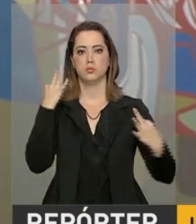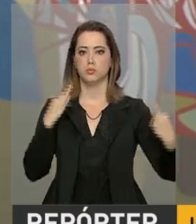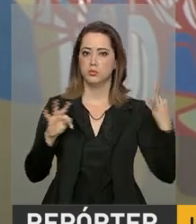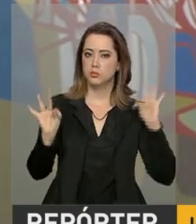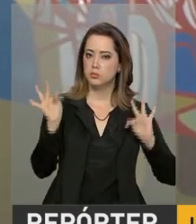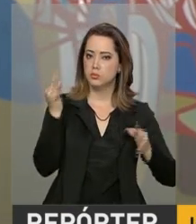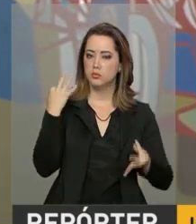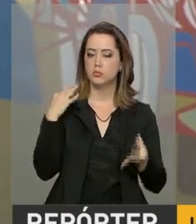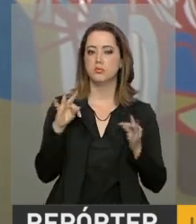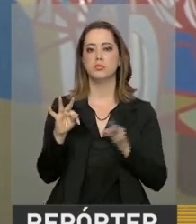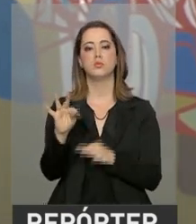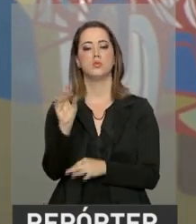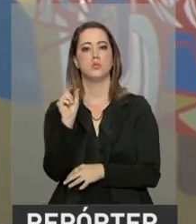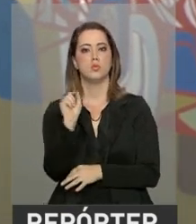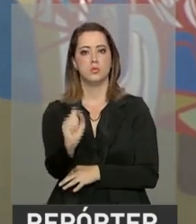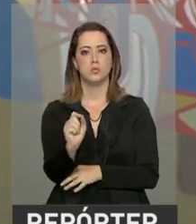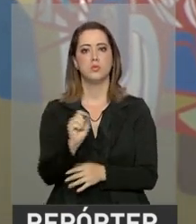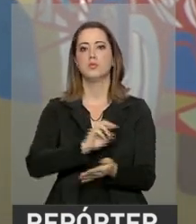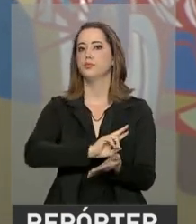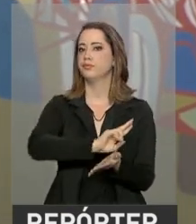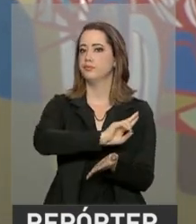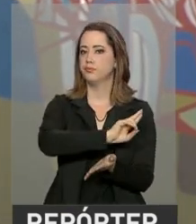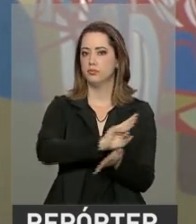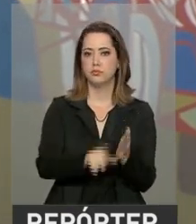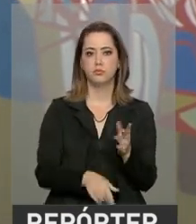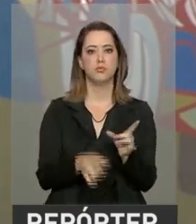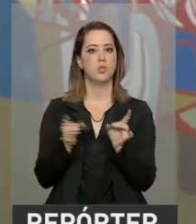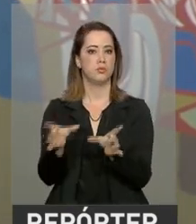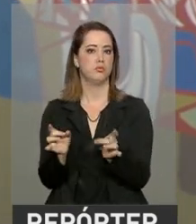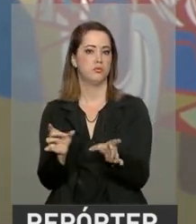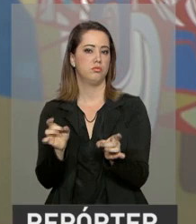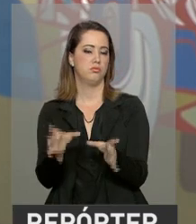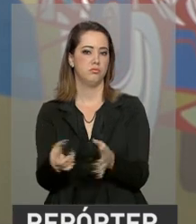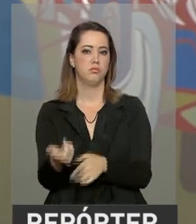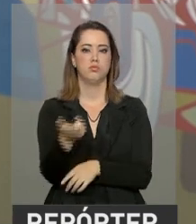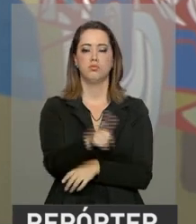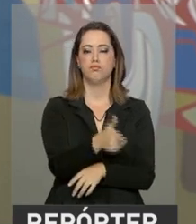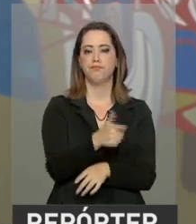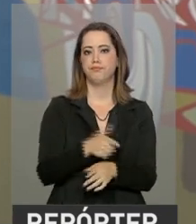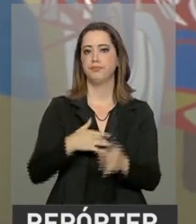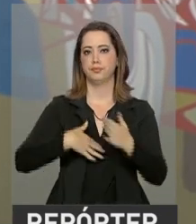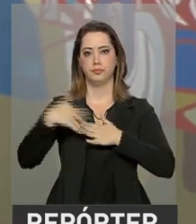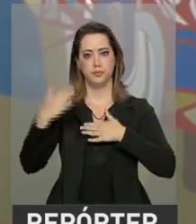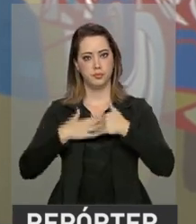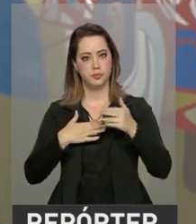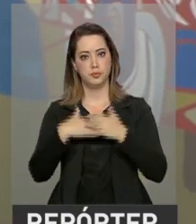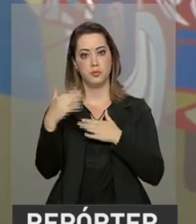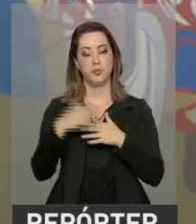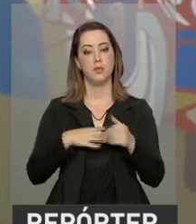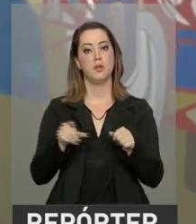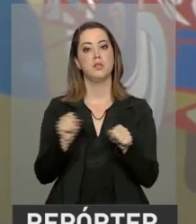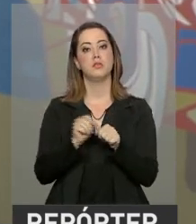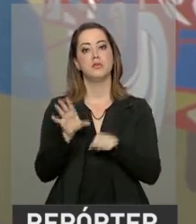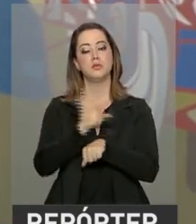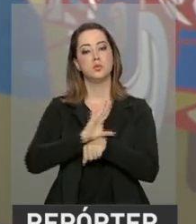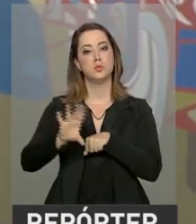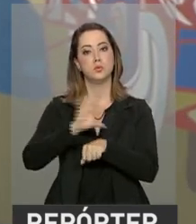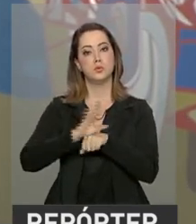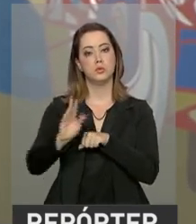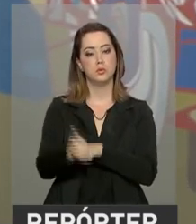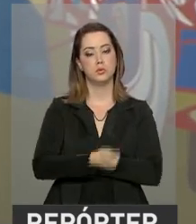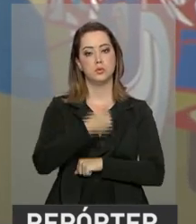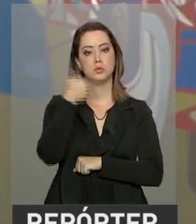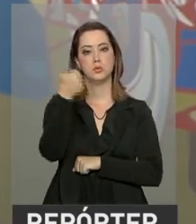hosp Ed agem de turismo também ambulantes quiosqueiros entre outros profissionais para qualificação no atendimento de